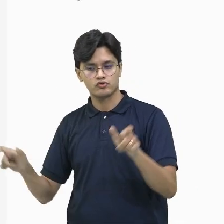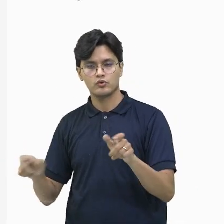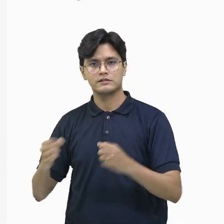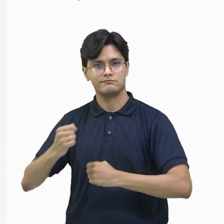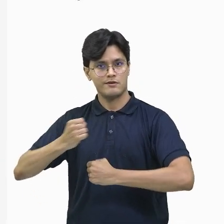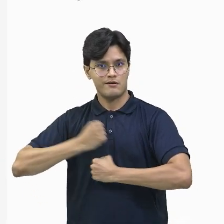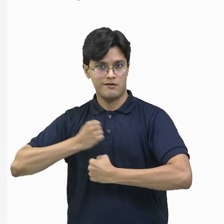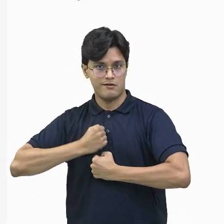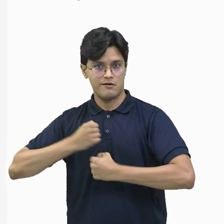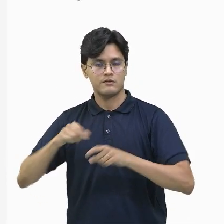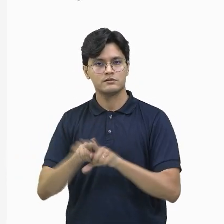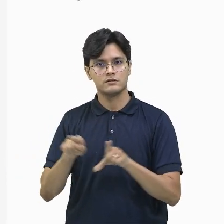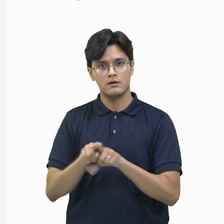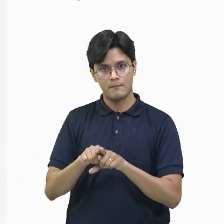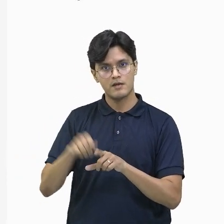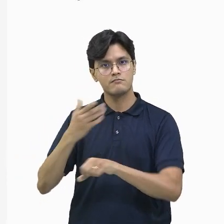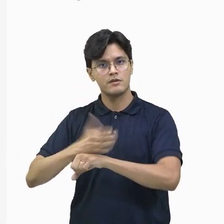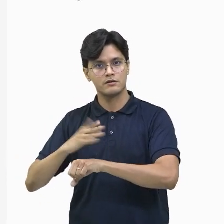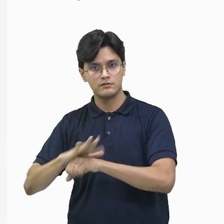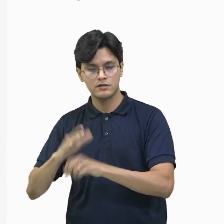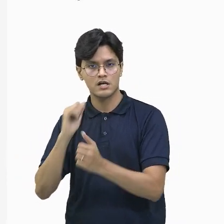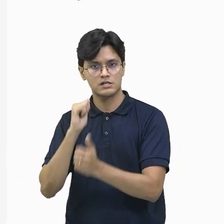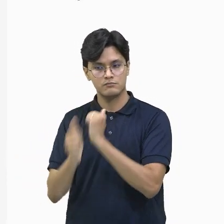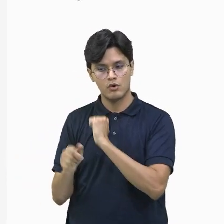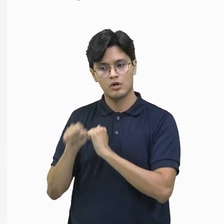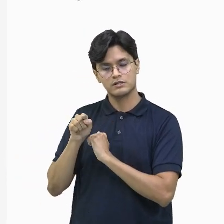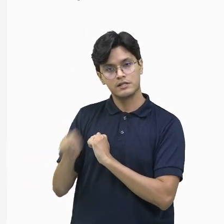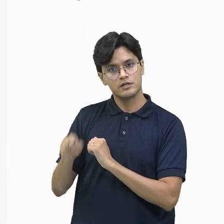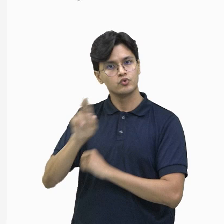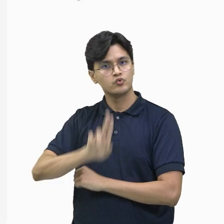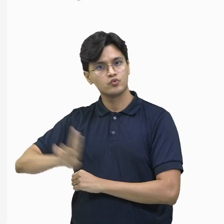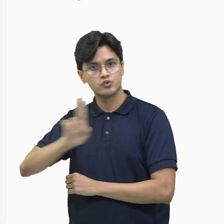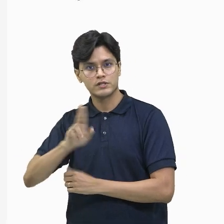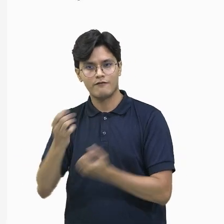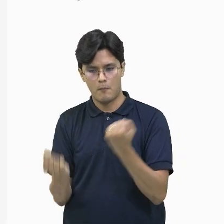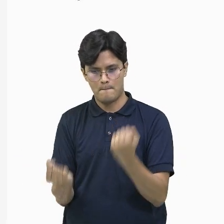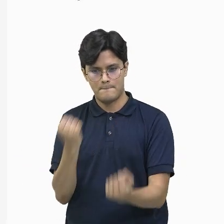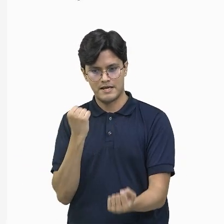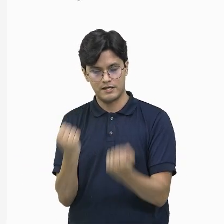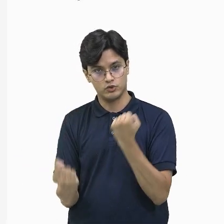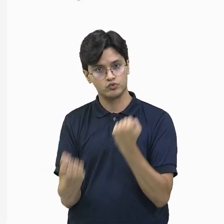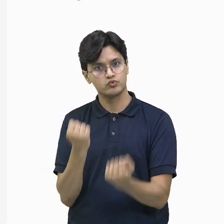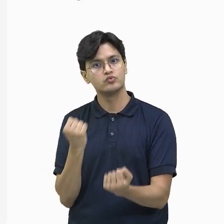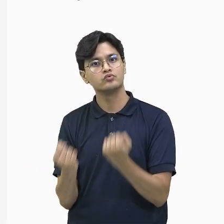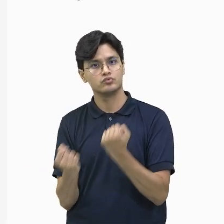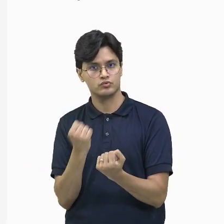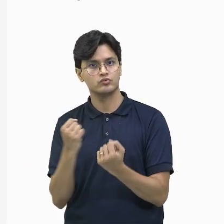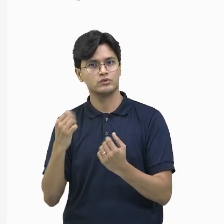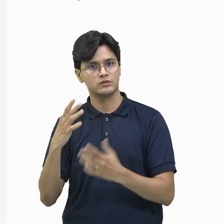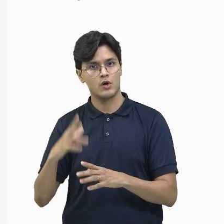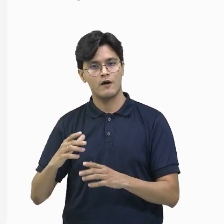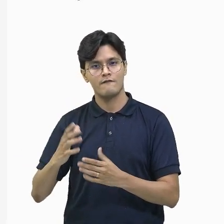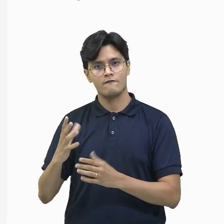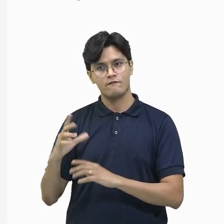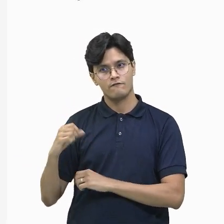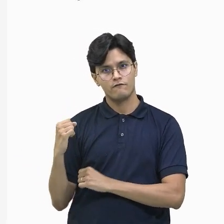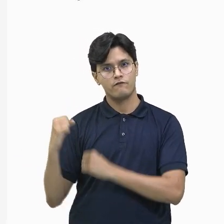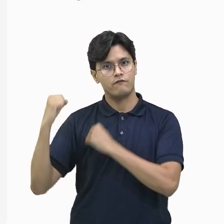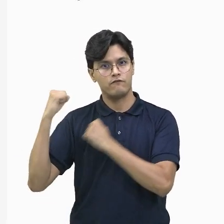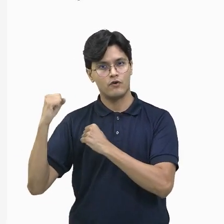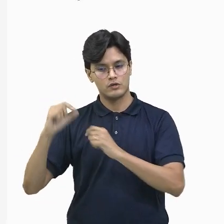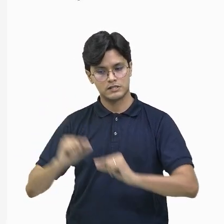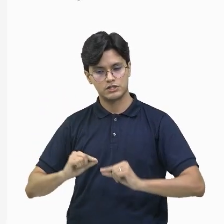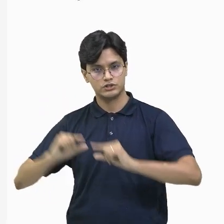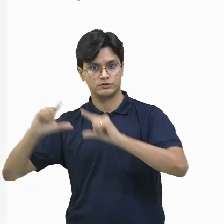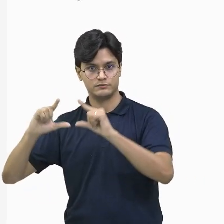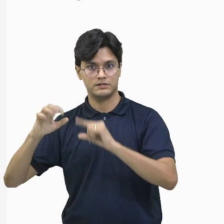pesos para fortalecer o corpo. Lembra lá no início da nossa aula que eu falei que eles utilizavam os exercícios